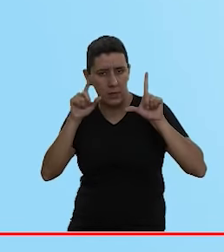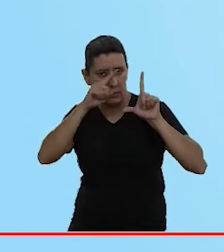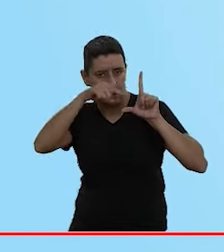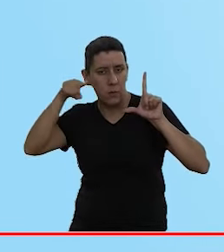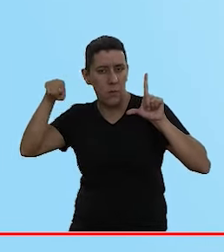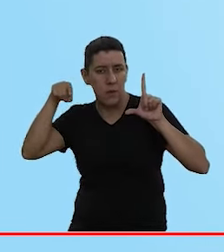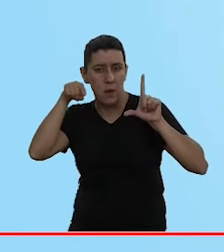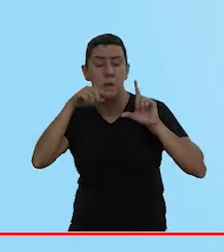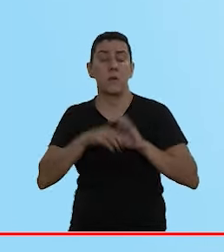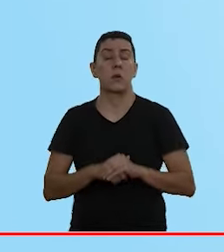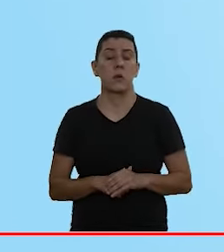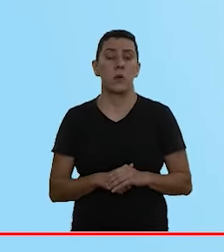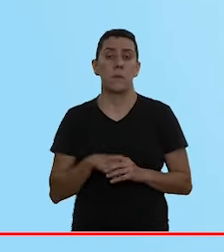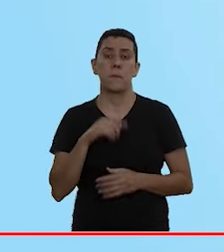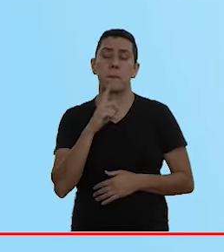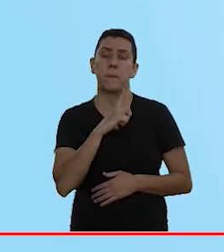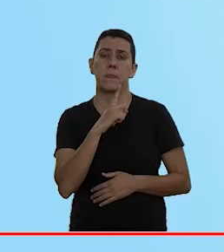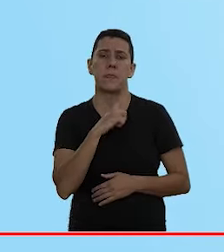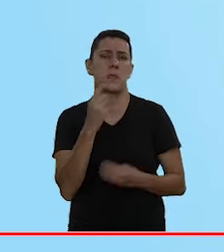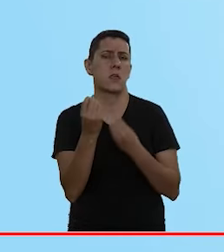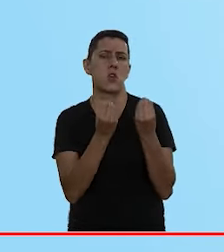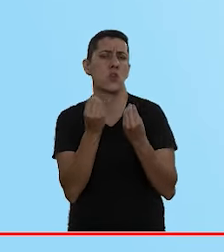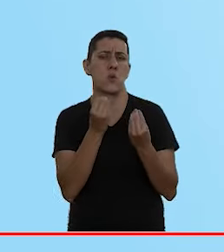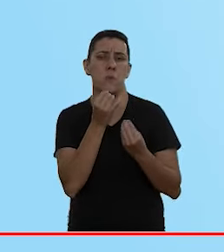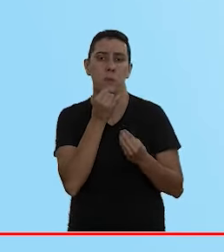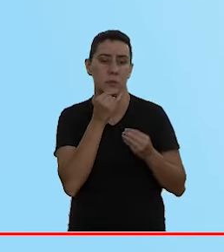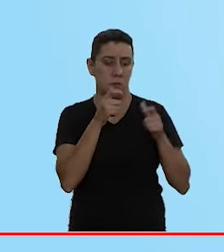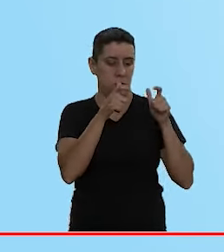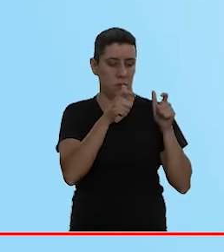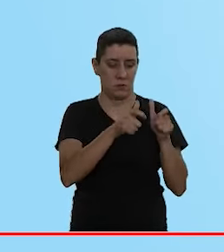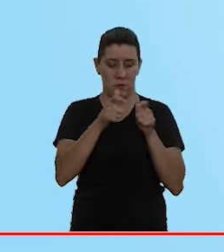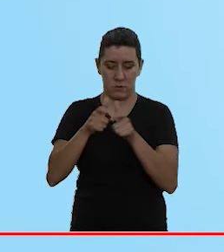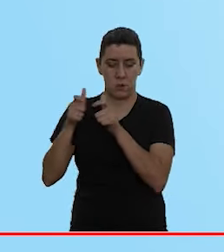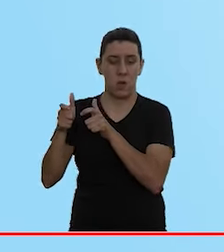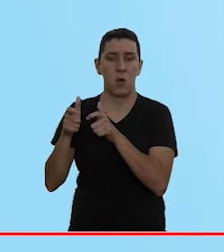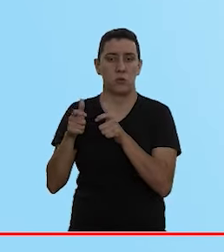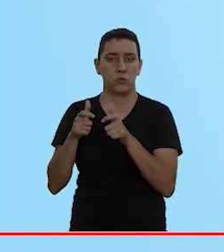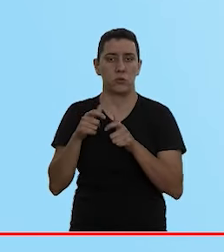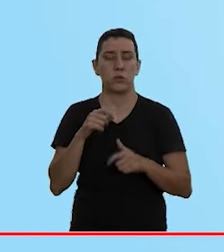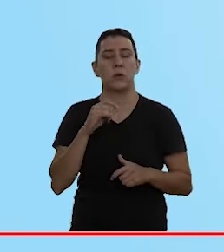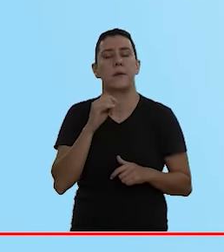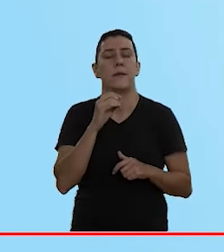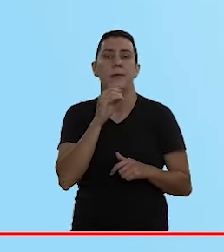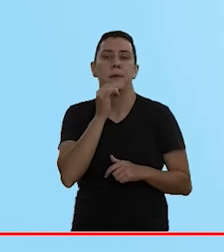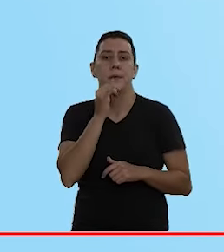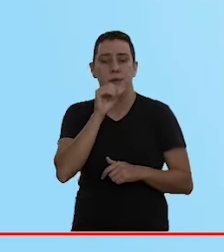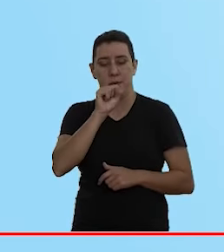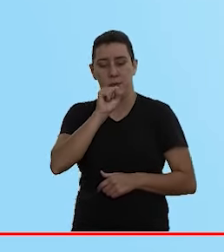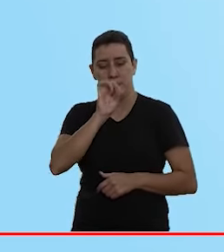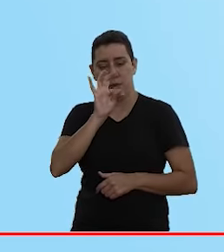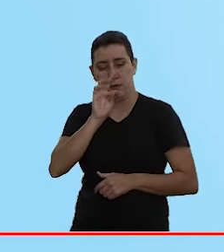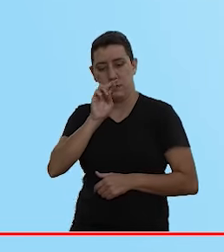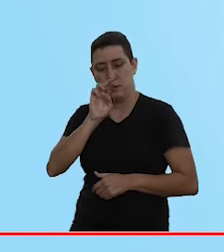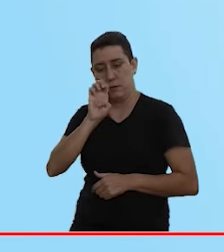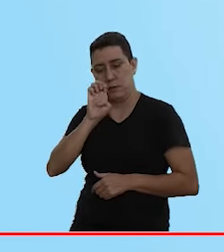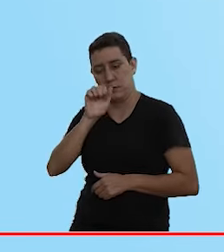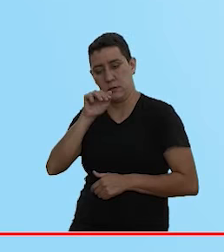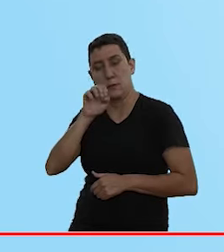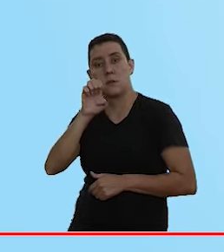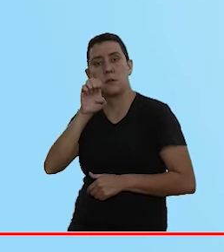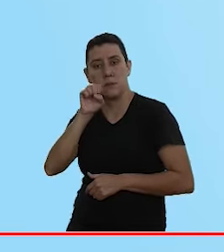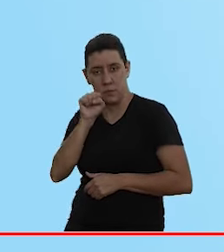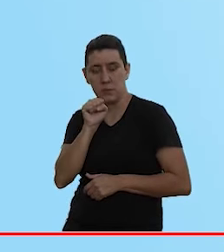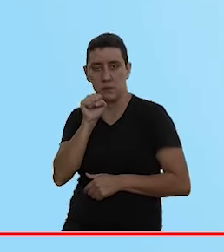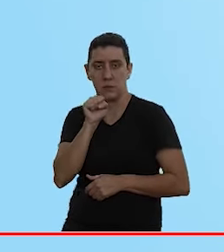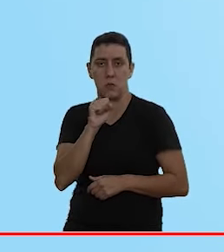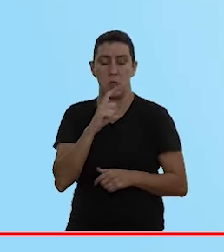gente tem diversas strings. Strings são cadeias, séries de módulos fotovoltaicos, tá? Então a